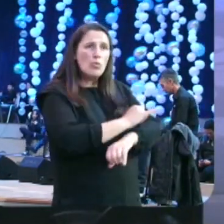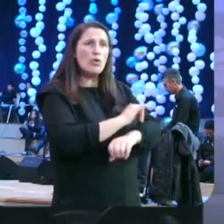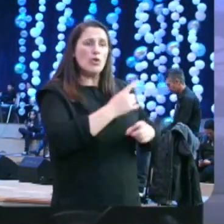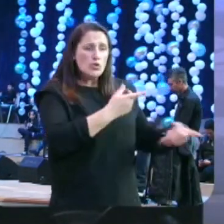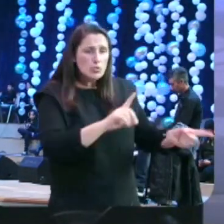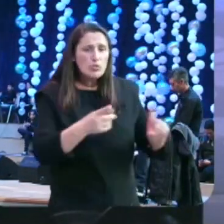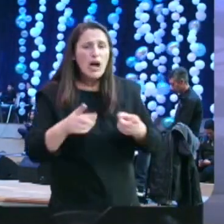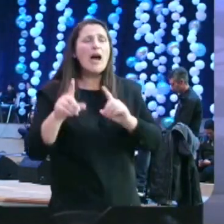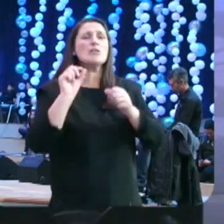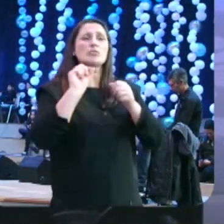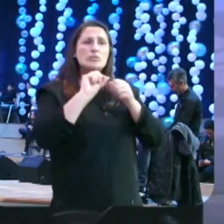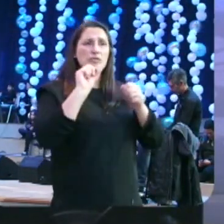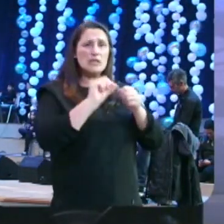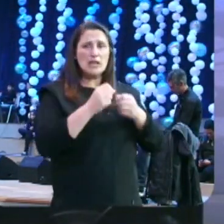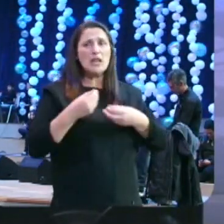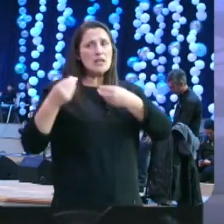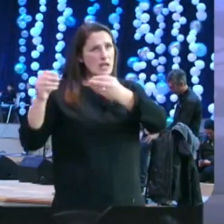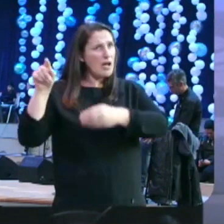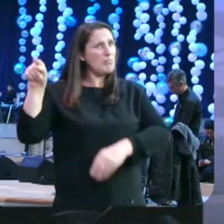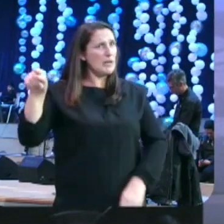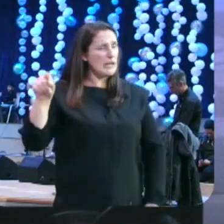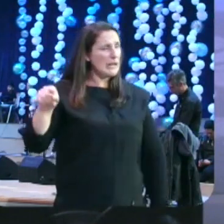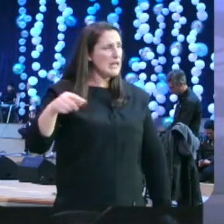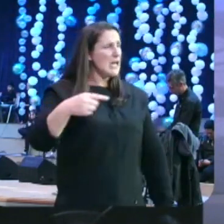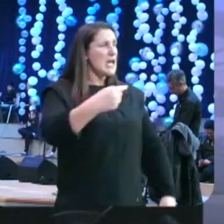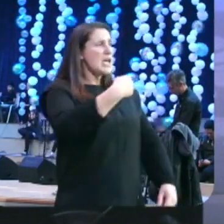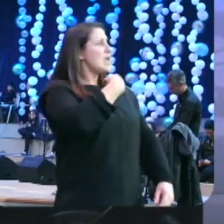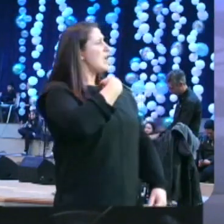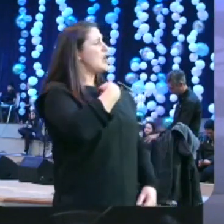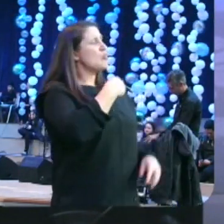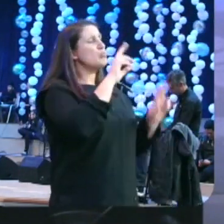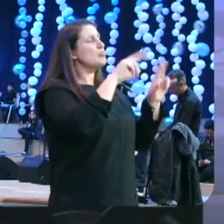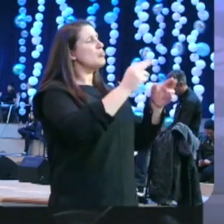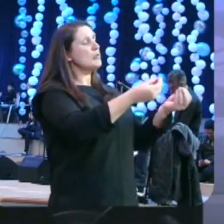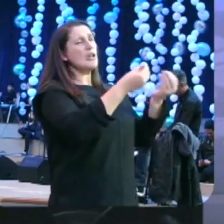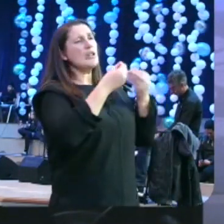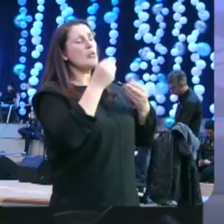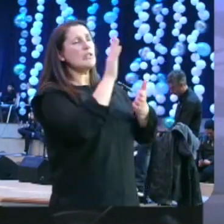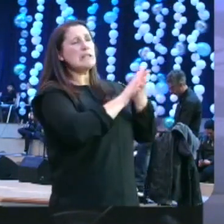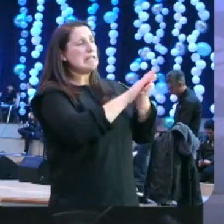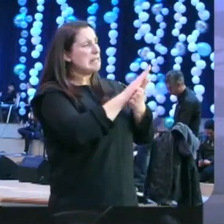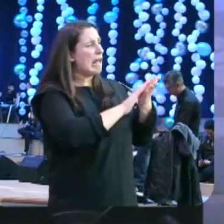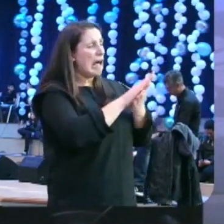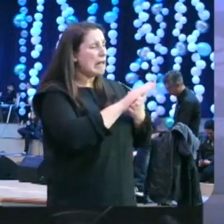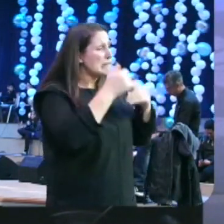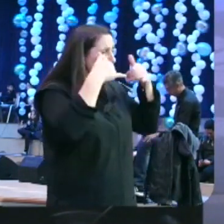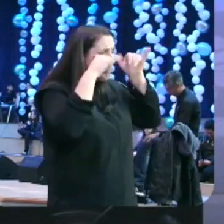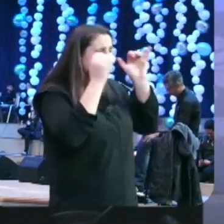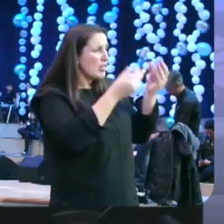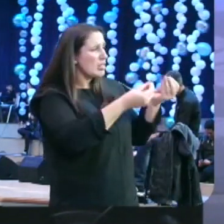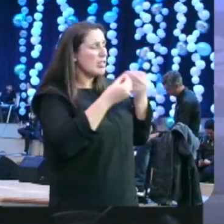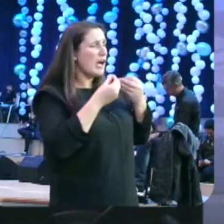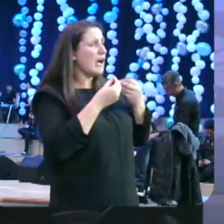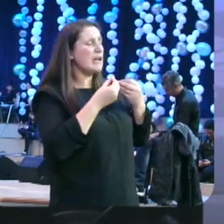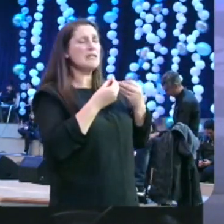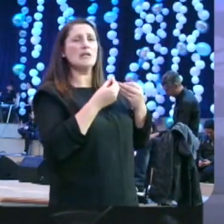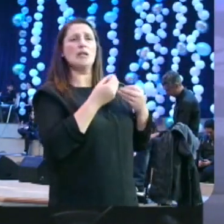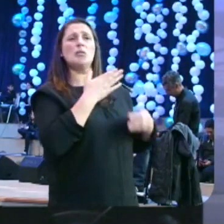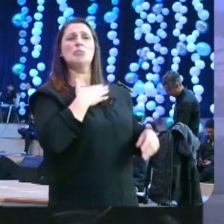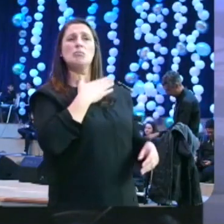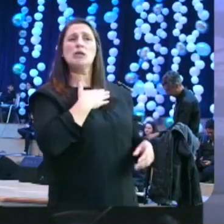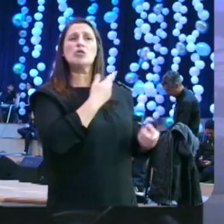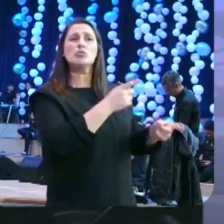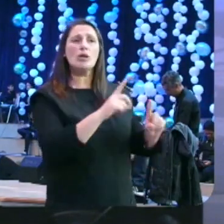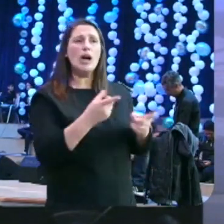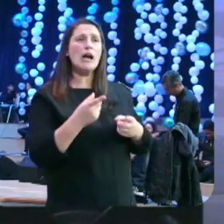um churrasco, quando o senhor nunca deu nem um bezerrinho, nem um cabritinho para eu